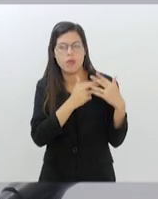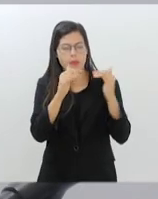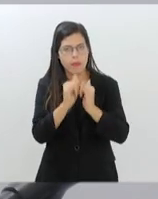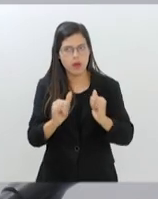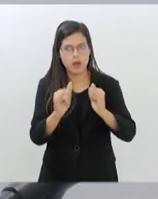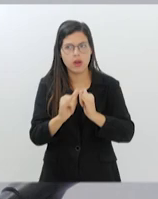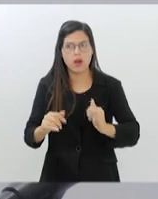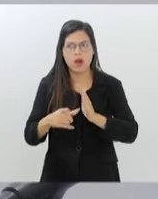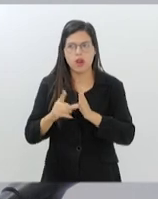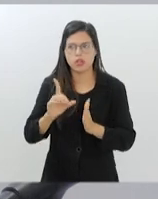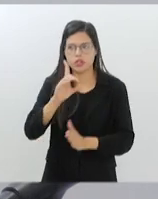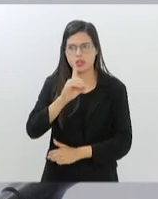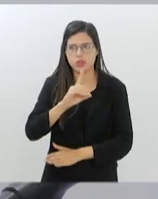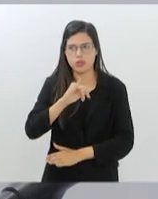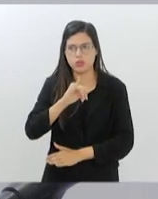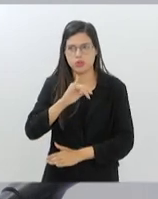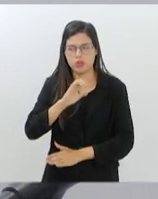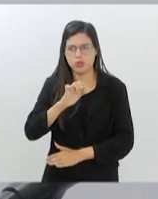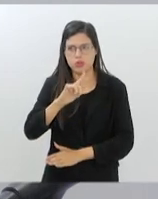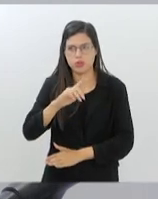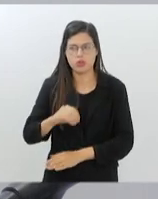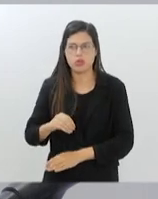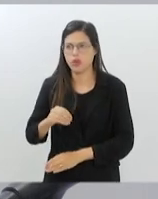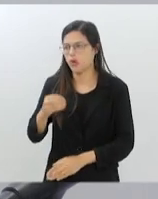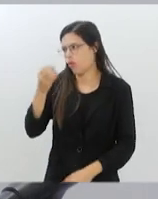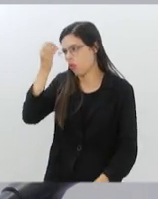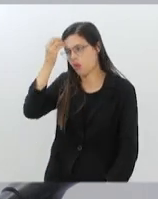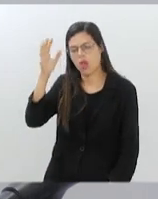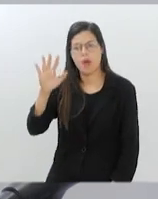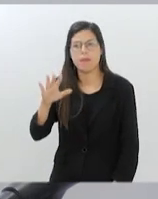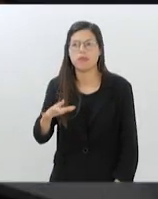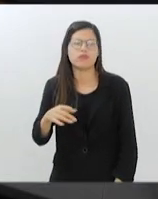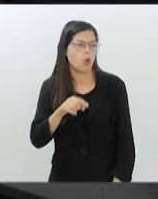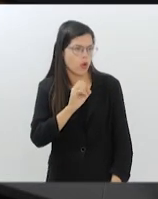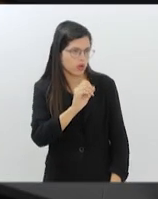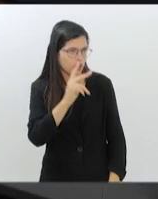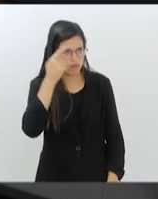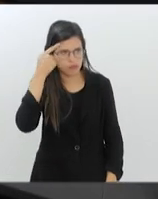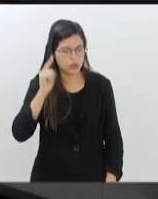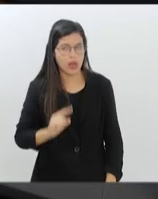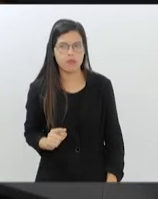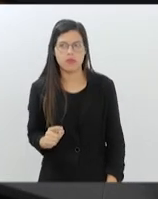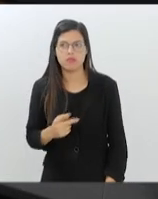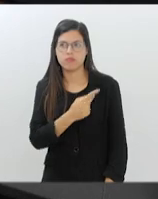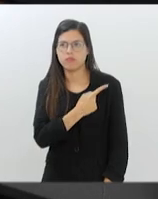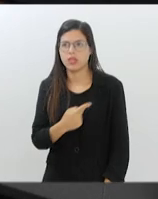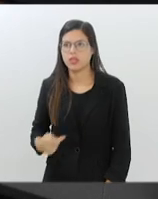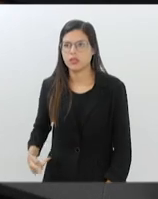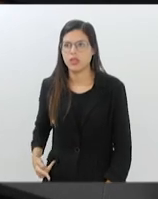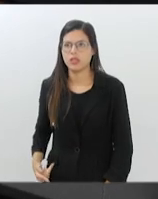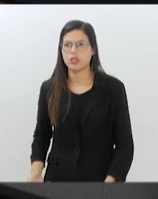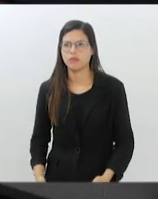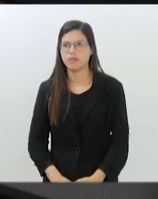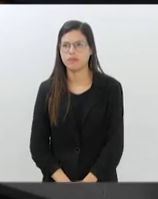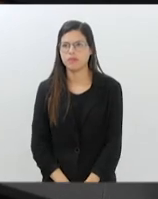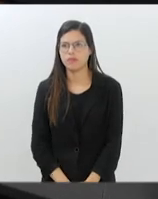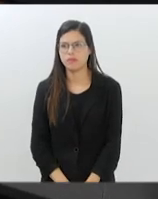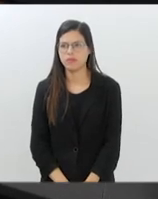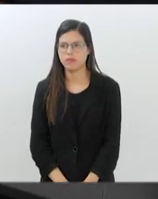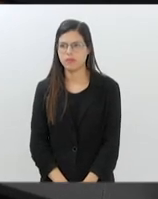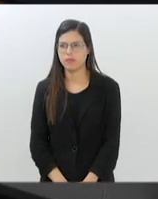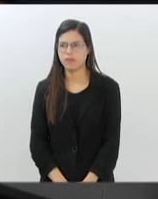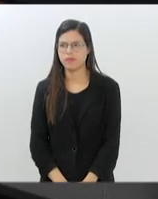antes do Senor Diego Faro sim ou não eu não lembro de cabeça não sei mas eu posso colocar Presidente à disposição